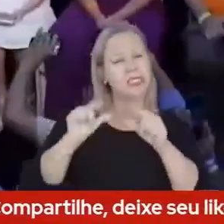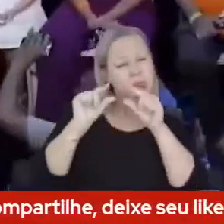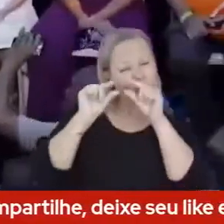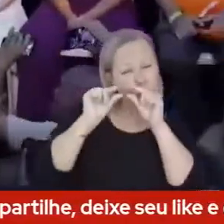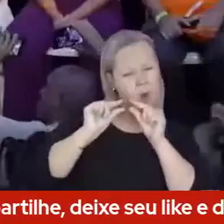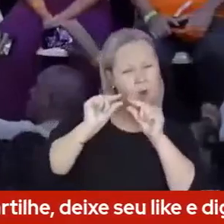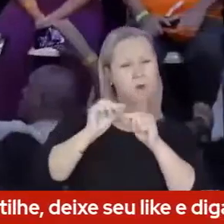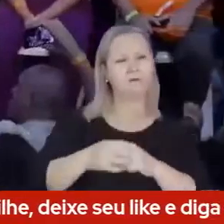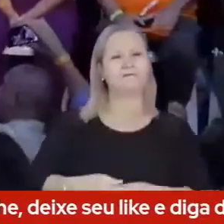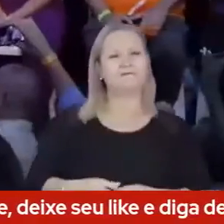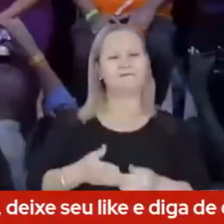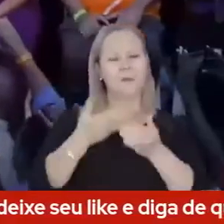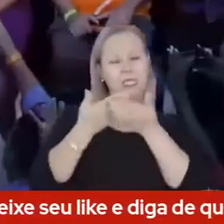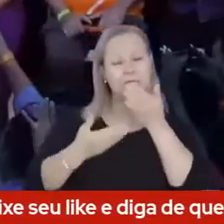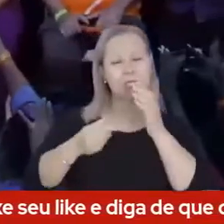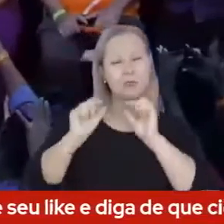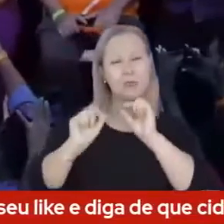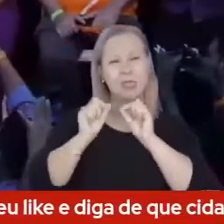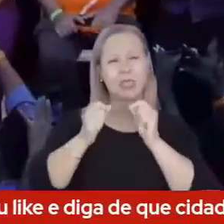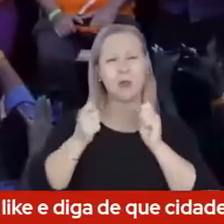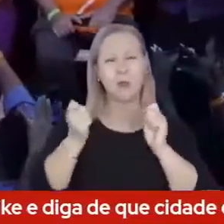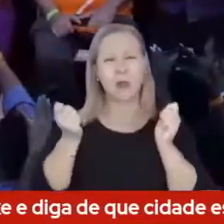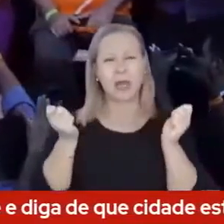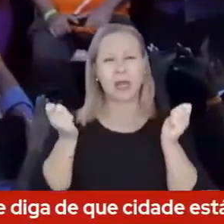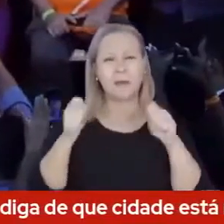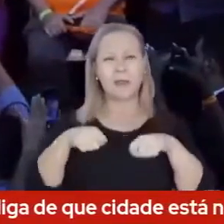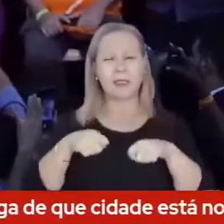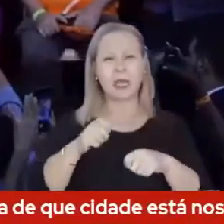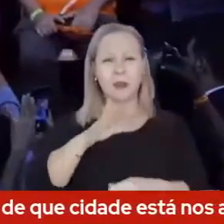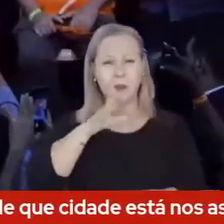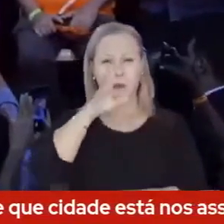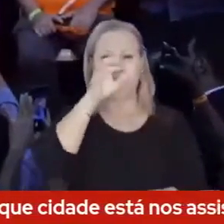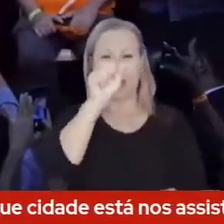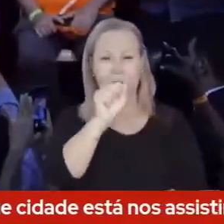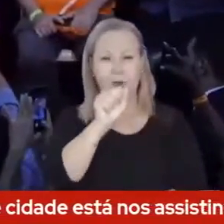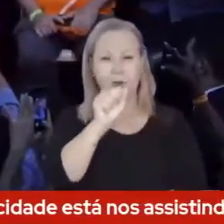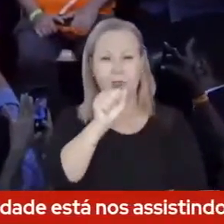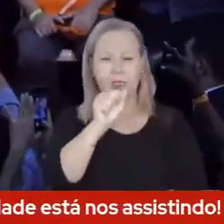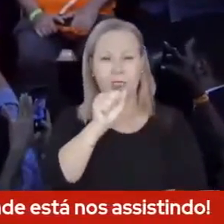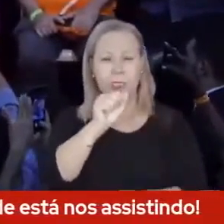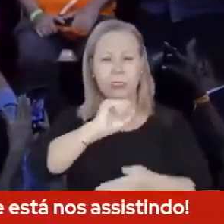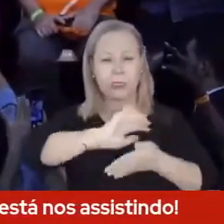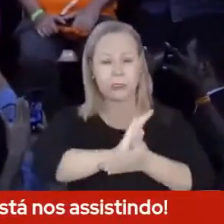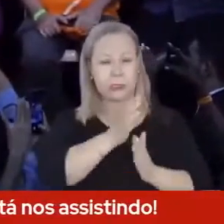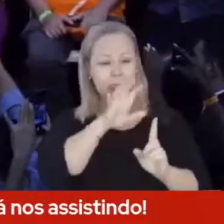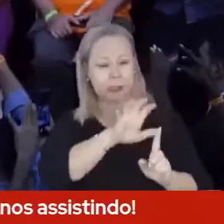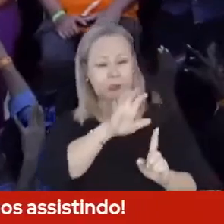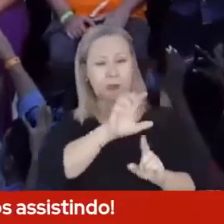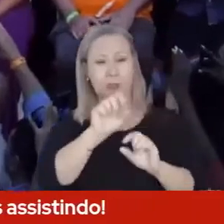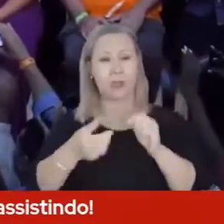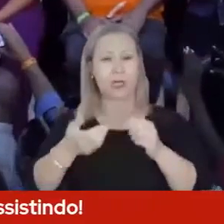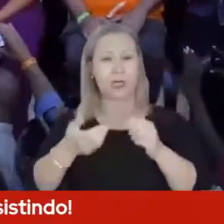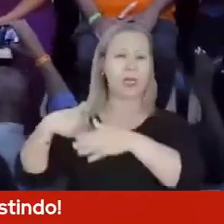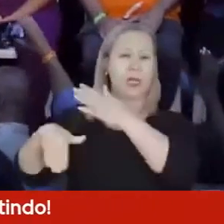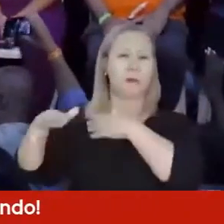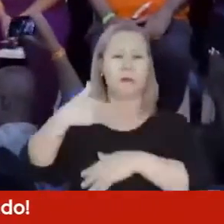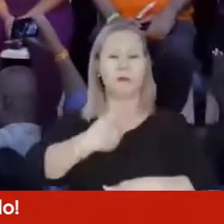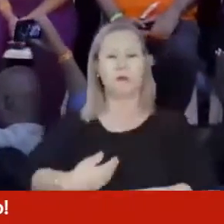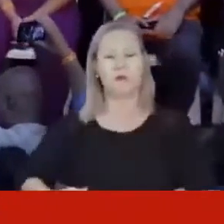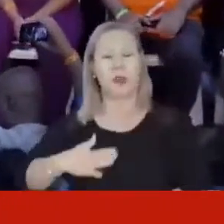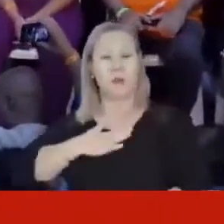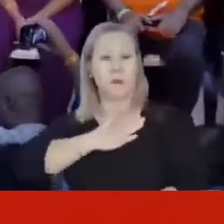gente perdeu pela capacidade e pela força de coação naquela época do governo militar, que fez